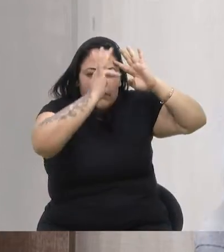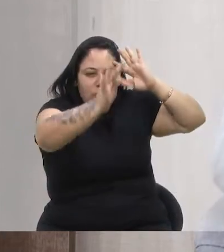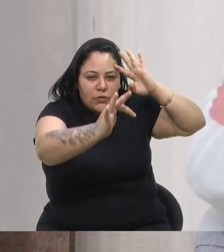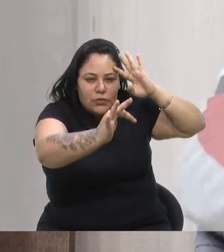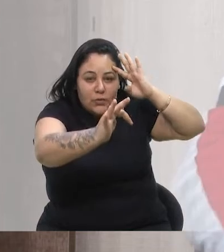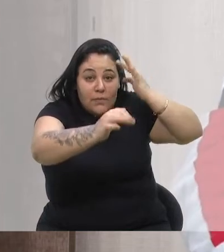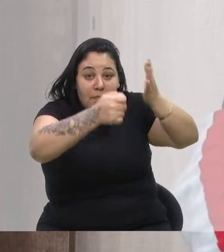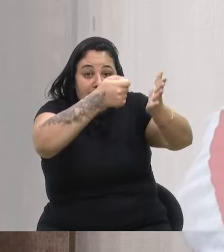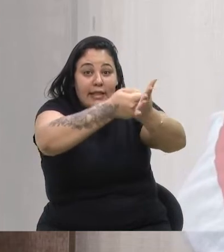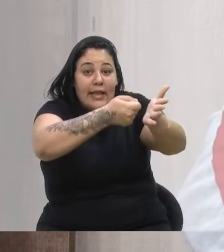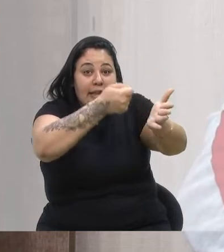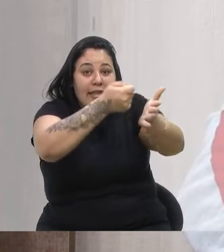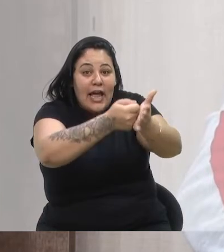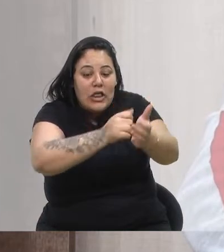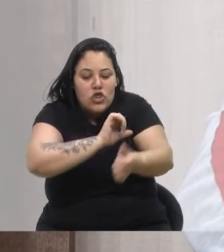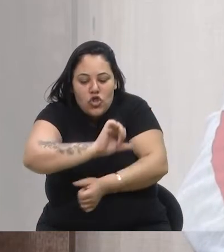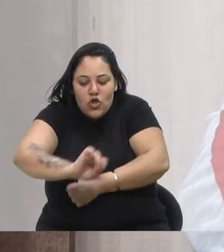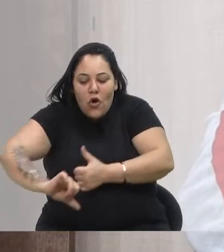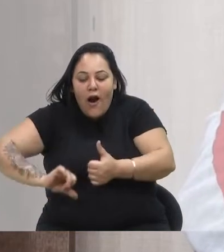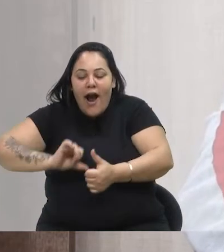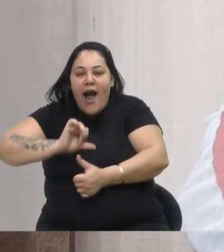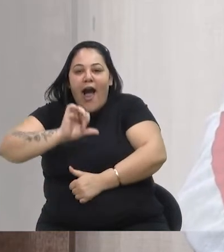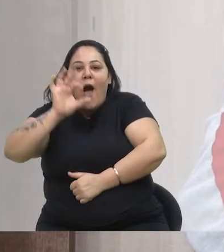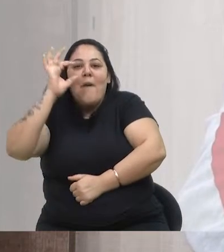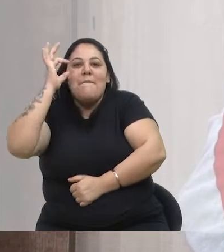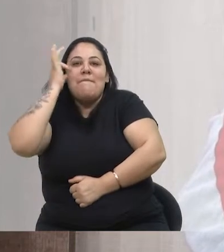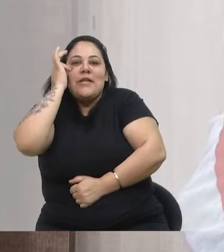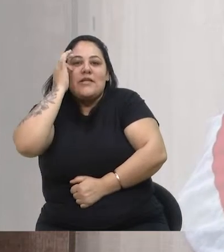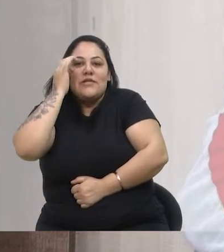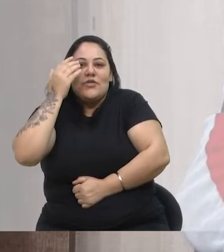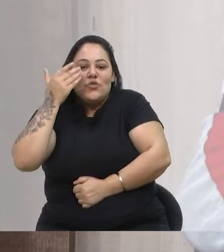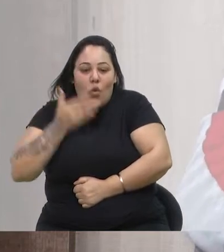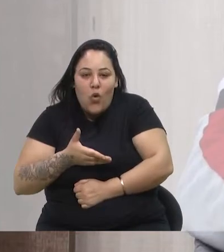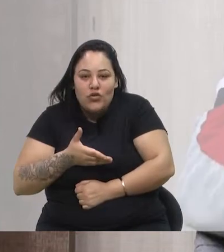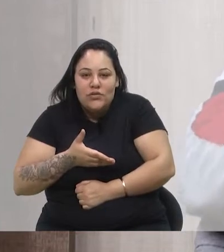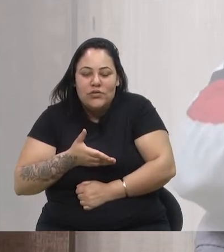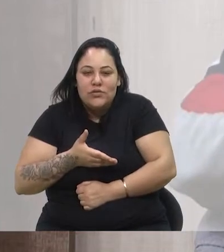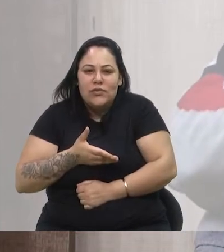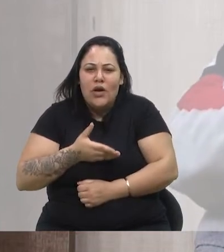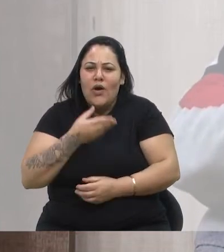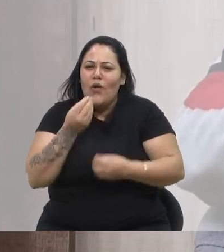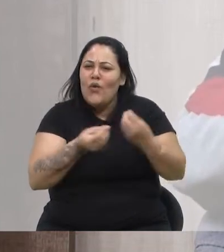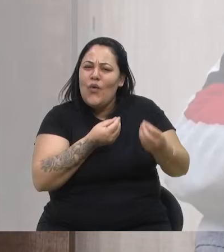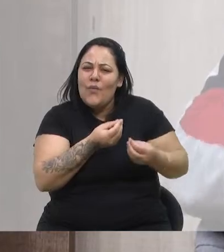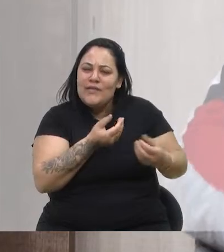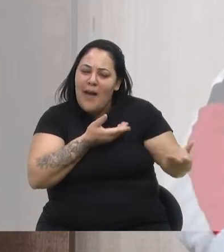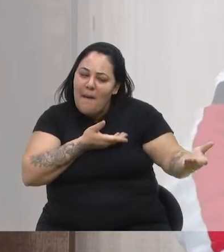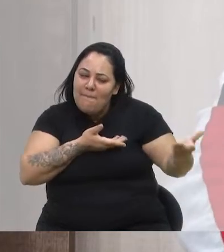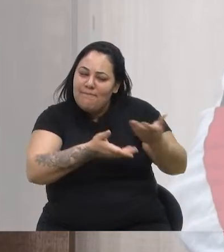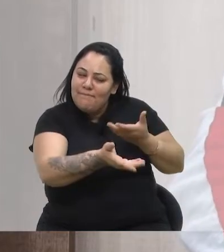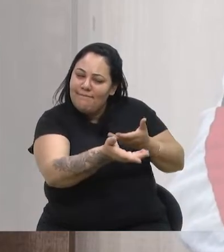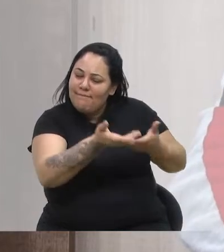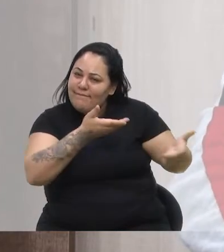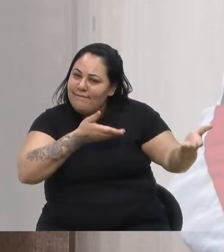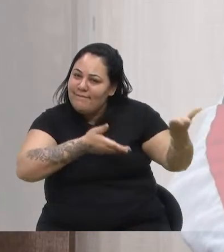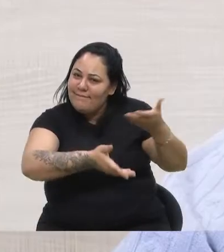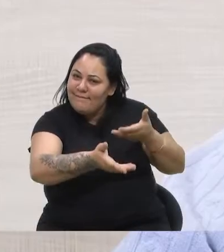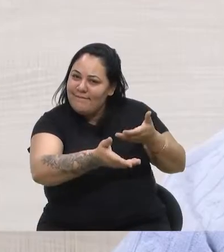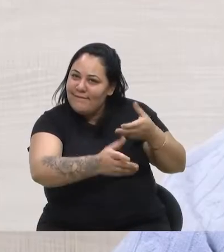futuro para tentar mudar o presente. Como é que foi esse jogo literário de